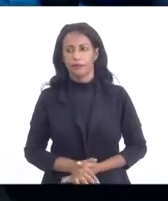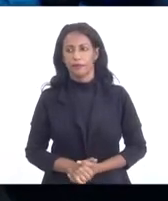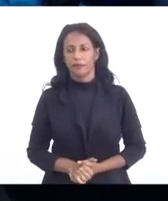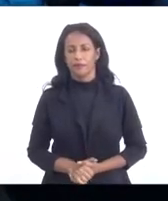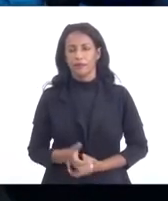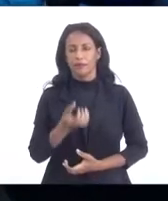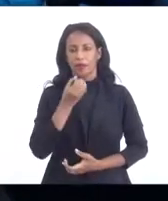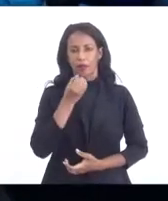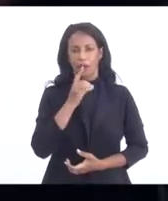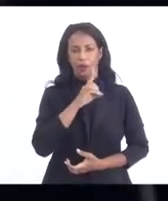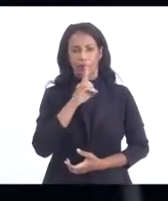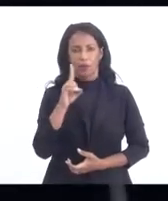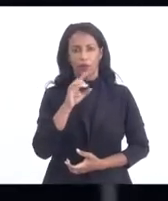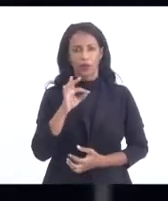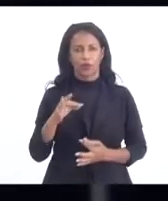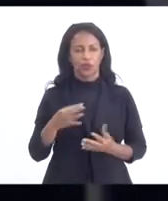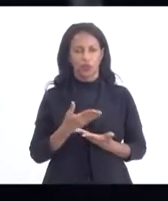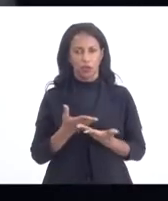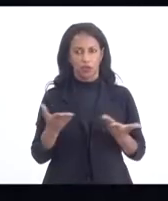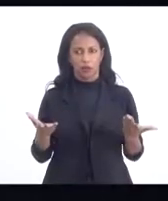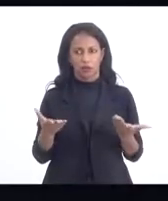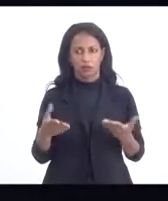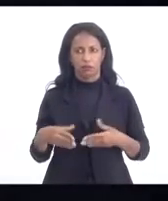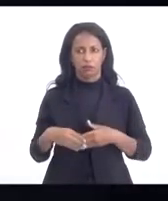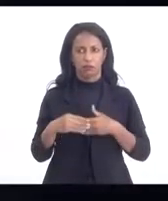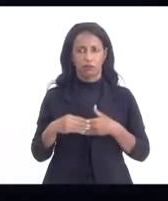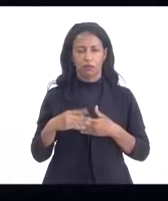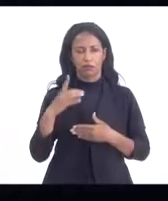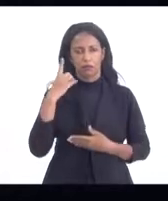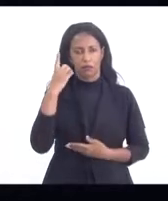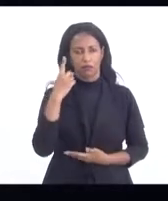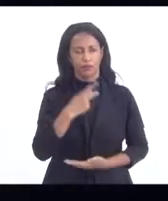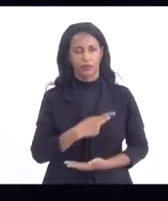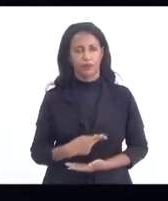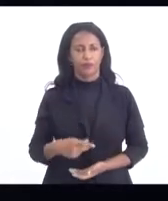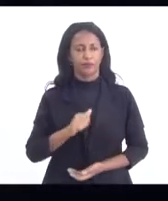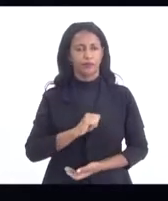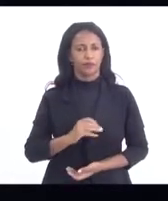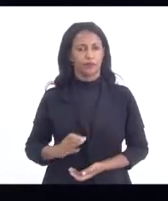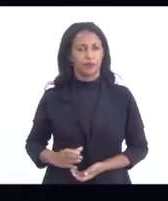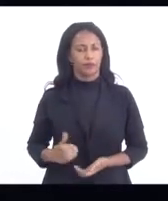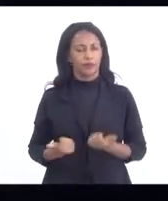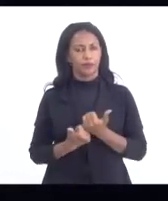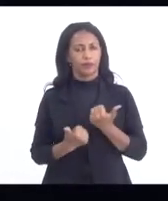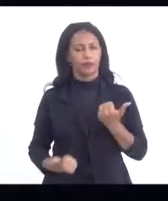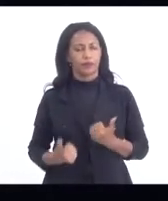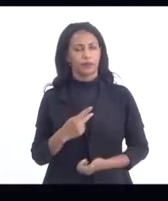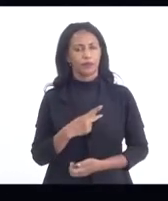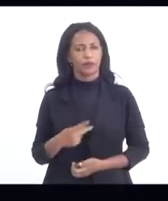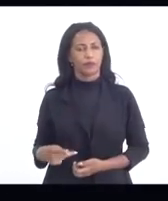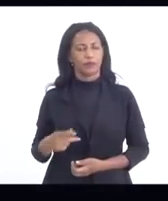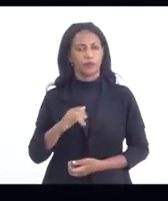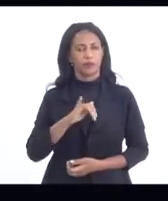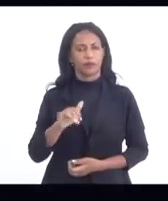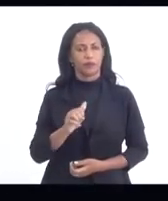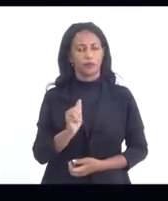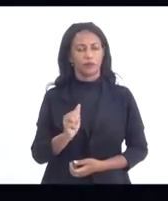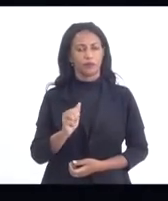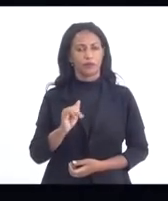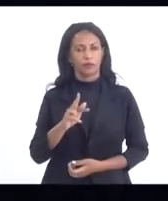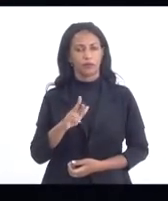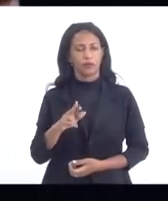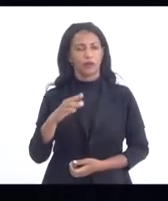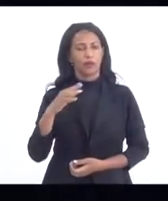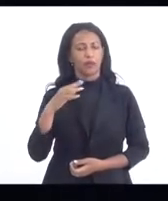Bom dia a todos. Queria cumprimentar o deputado presidente André Siciliano, vice-presidente Jair,